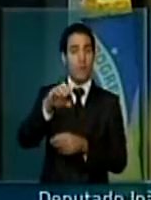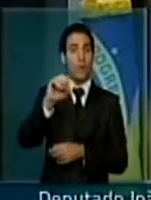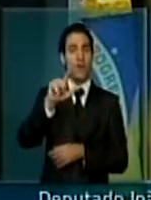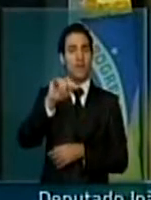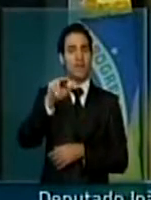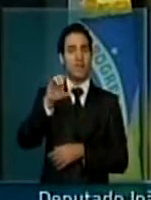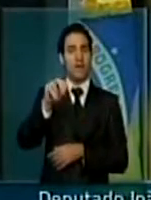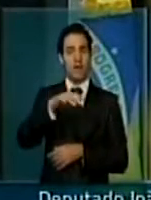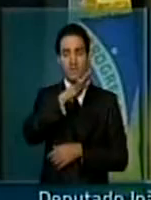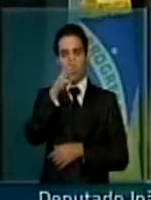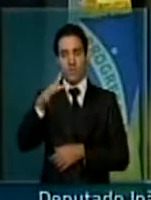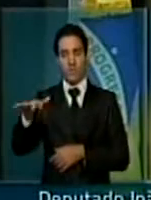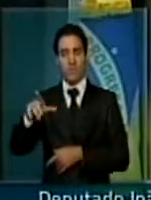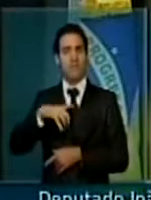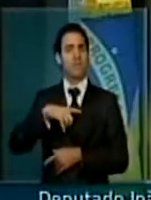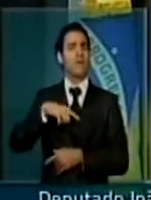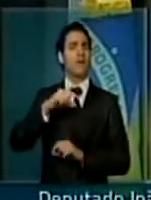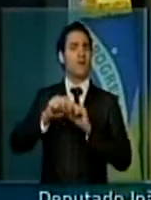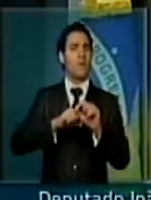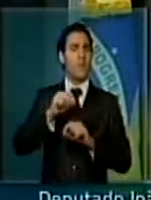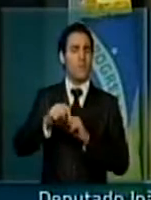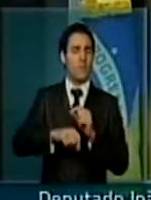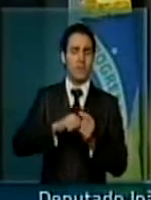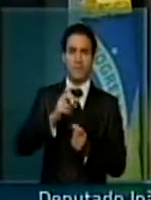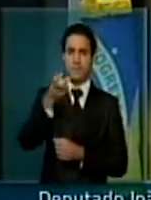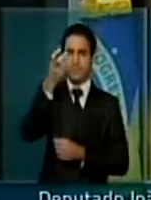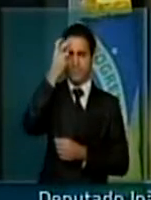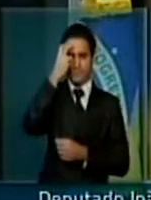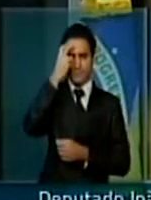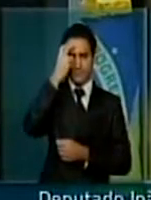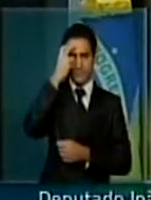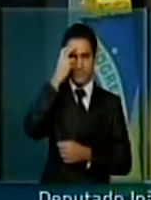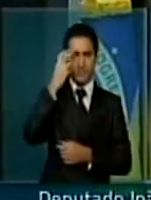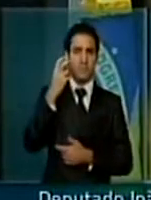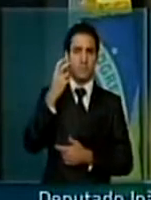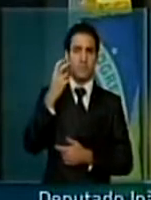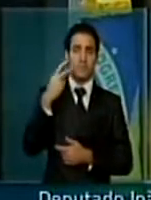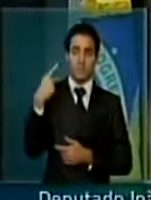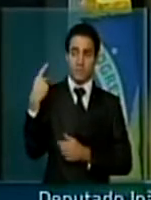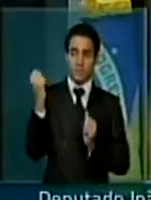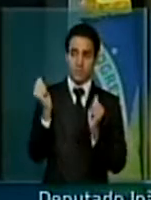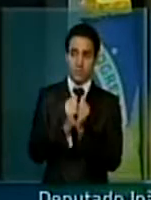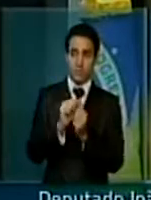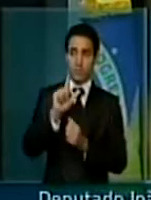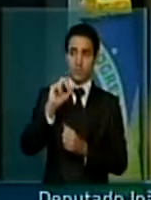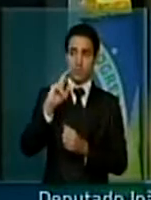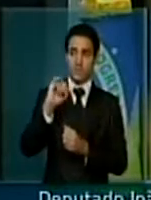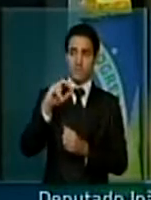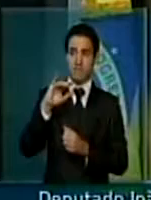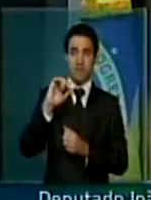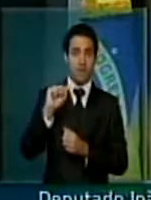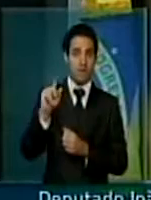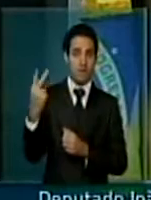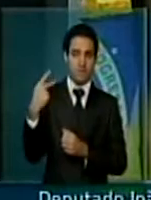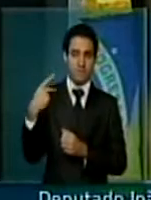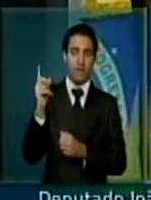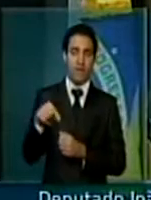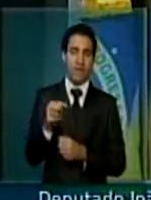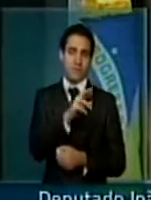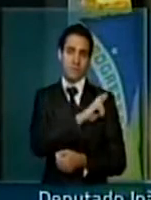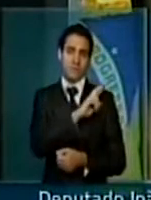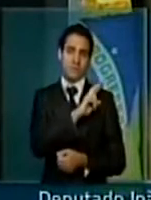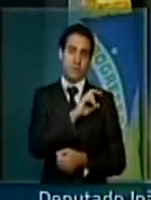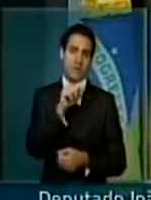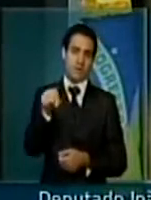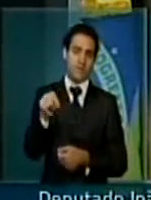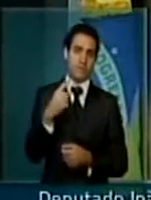Olinda, cidade em que nós administramos, eu, Recife, e a nossa companheira Luciana Olinda. E